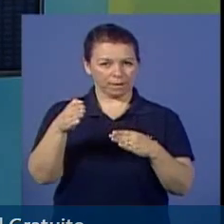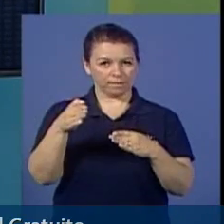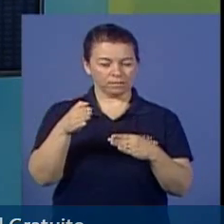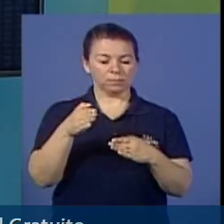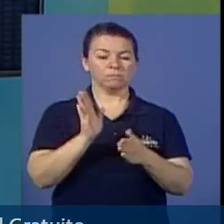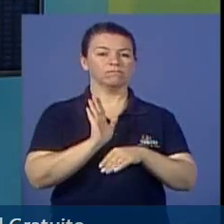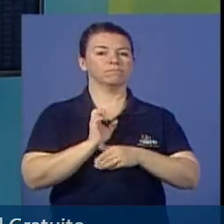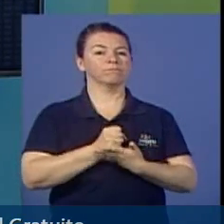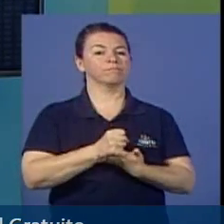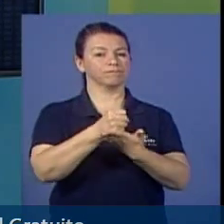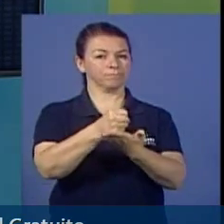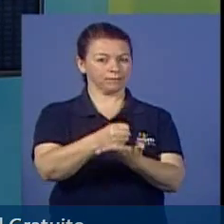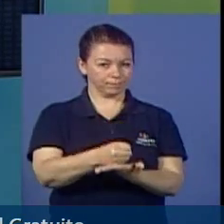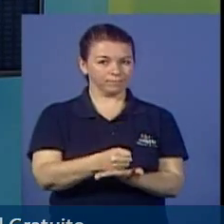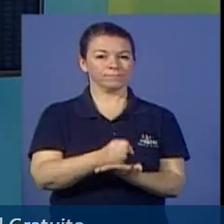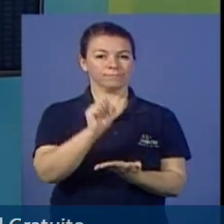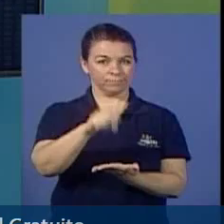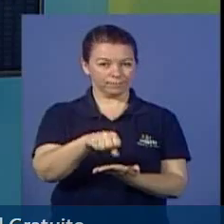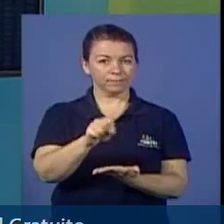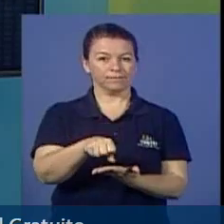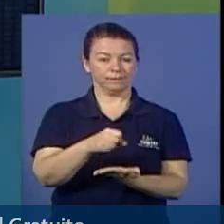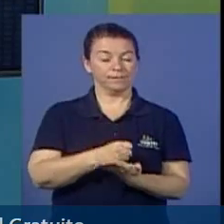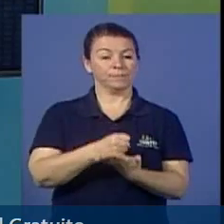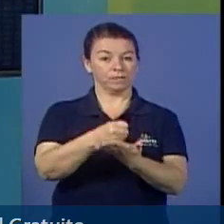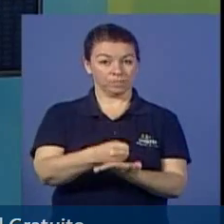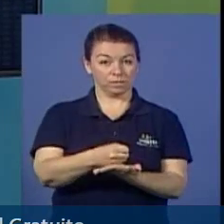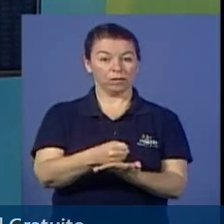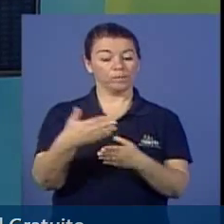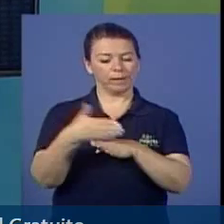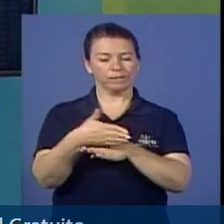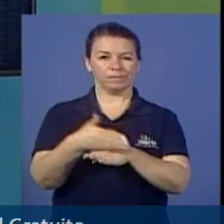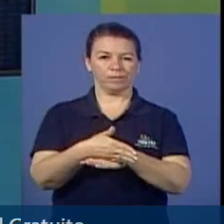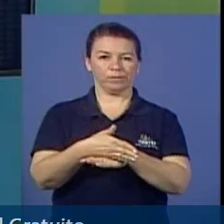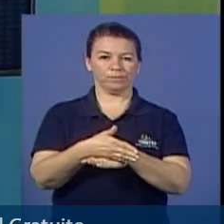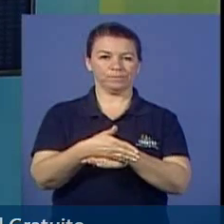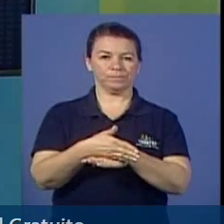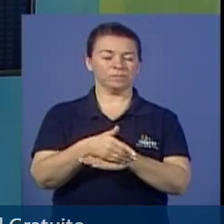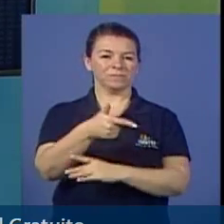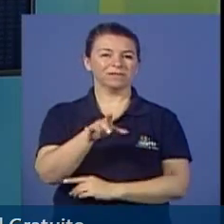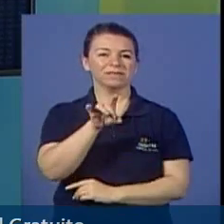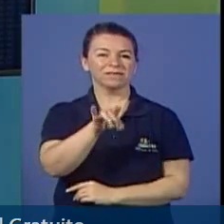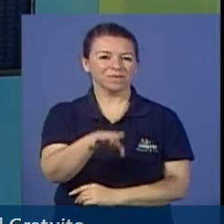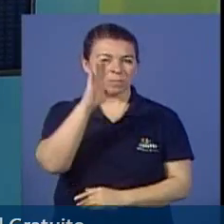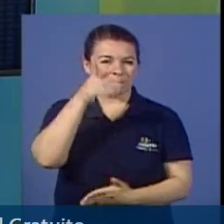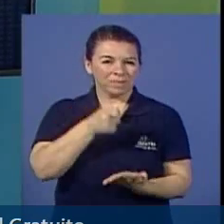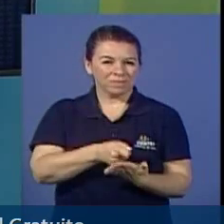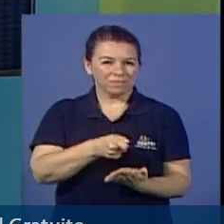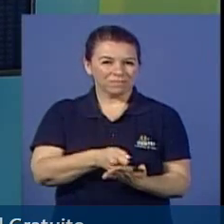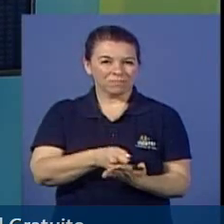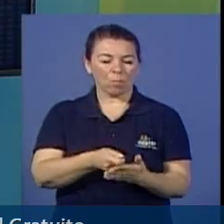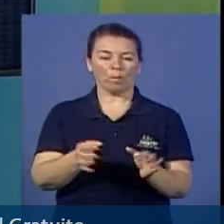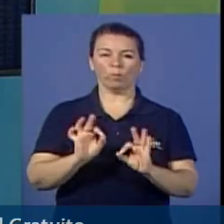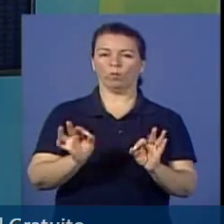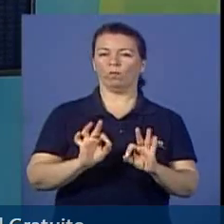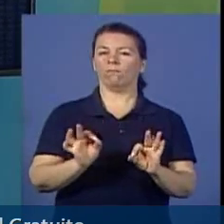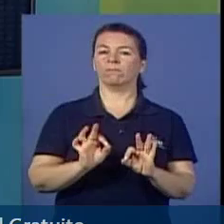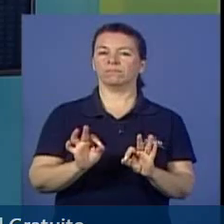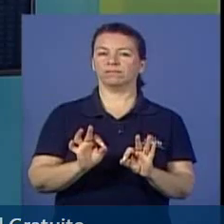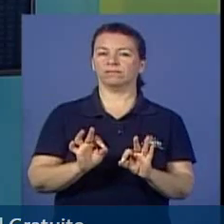vamos falar em algumas coisas aí. Participou golpe. Então, você não pode atribuir apenas aos militares. Então, por favor.